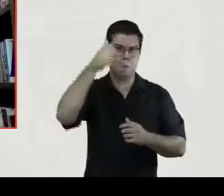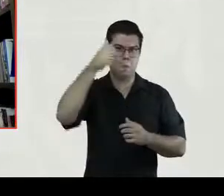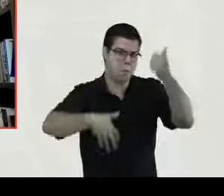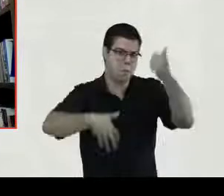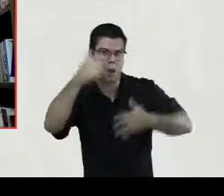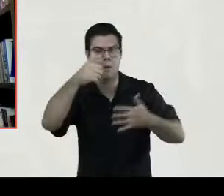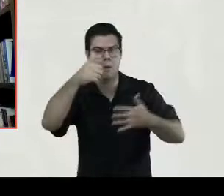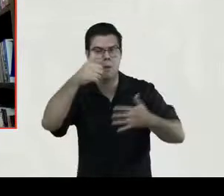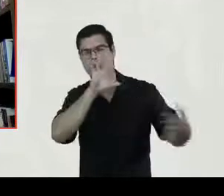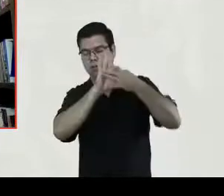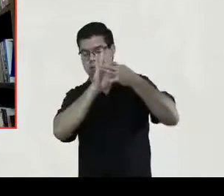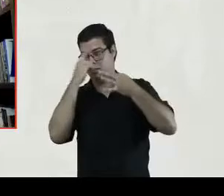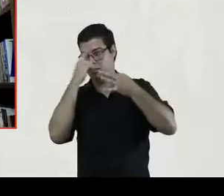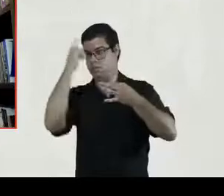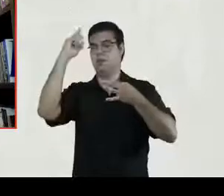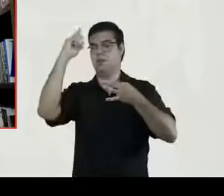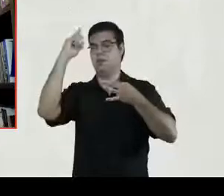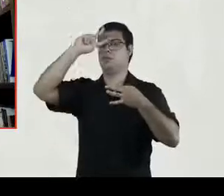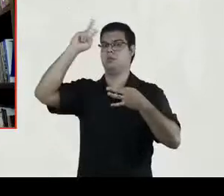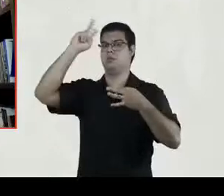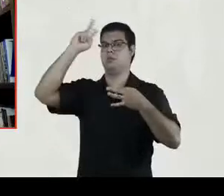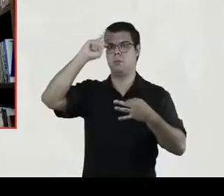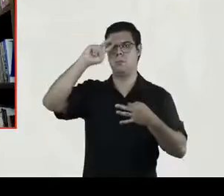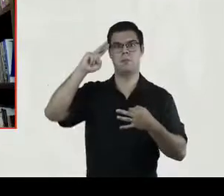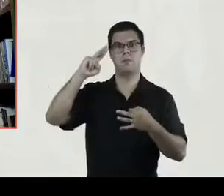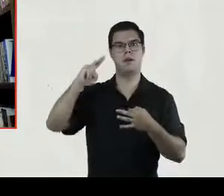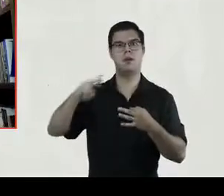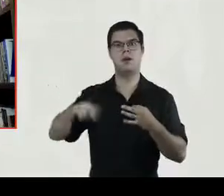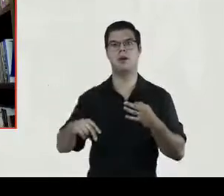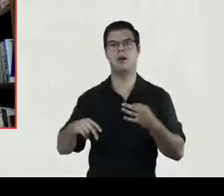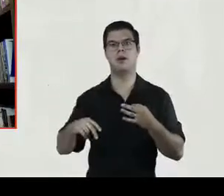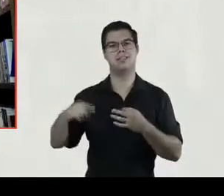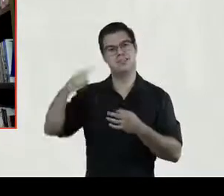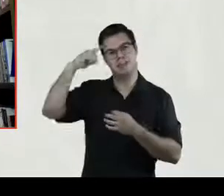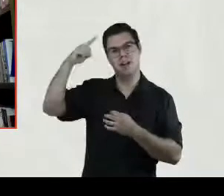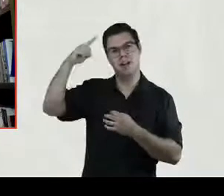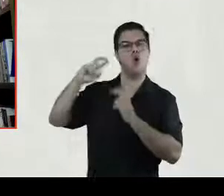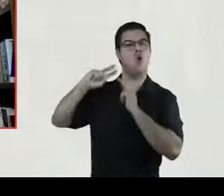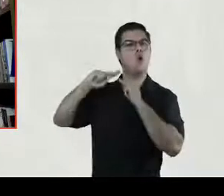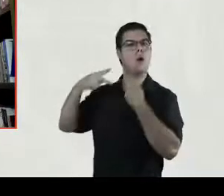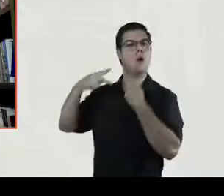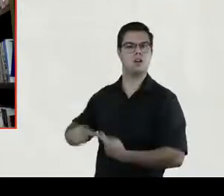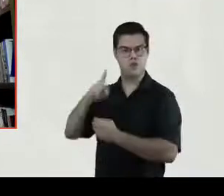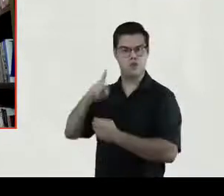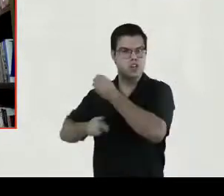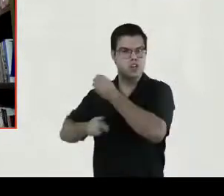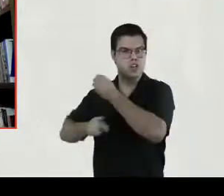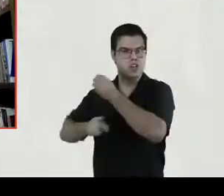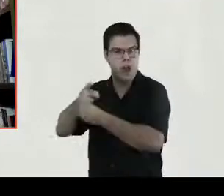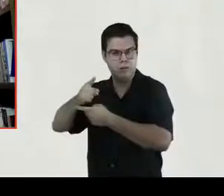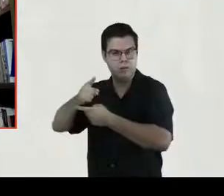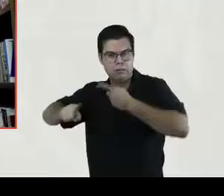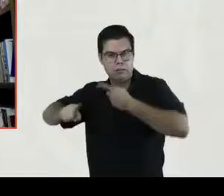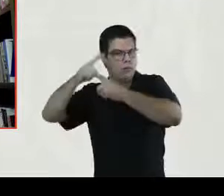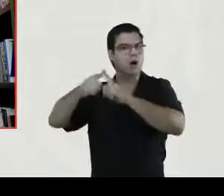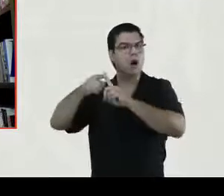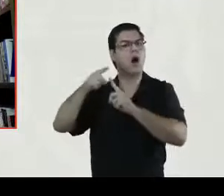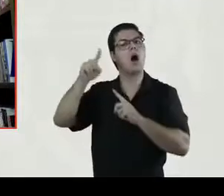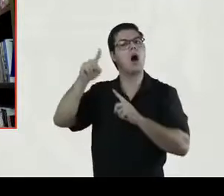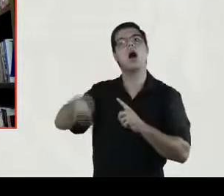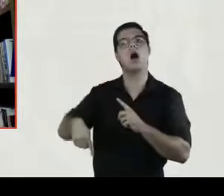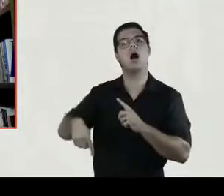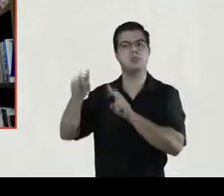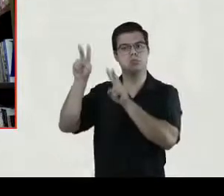apresentações, né, e que me recordou muito acerca da problematização do humanismo digital, foi a partir justamente